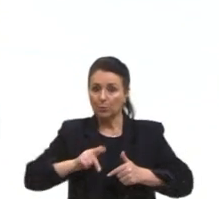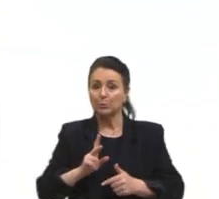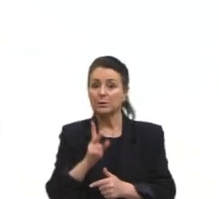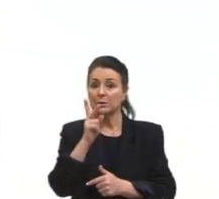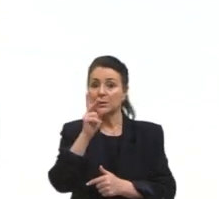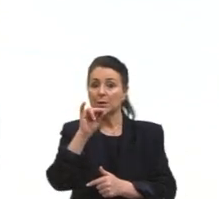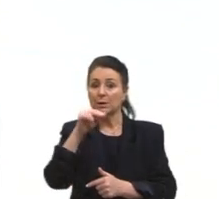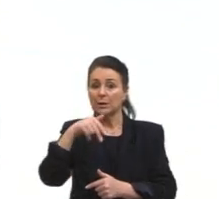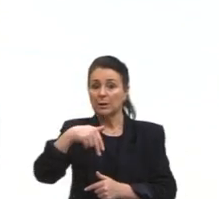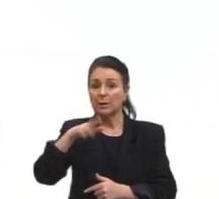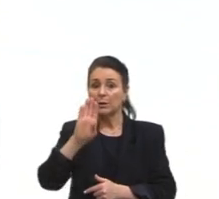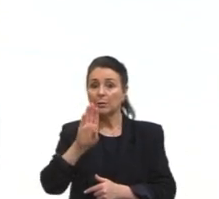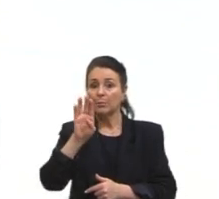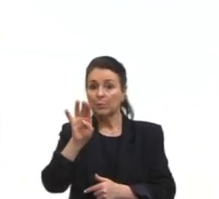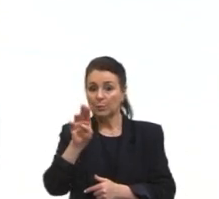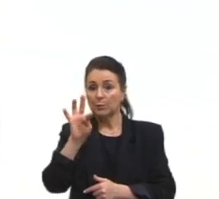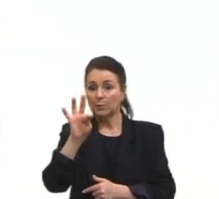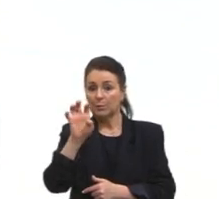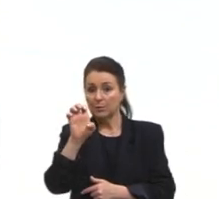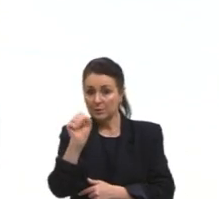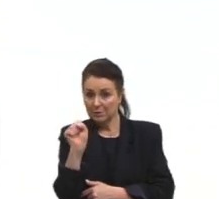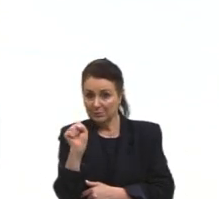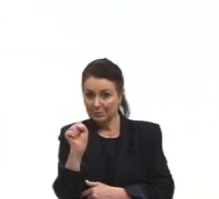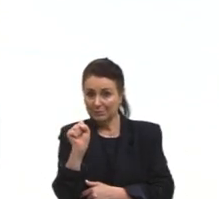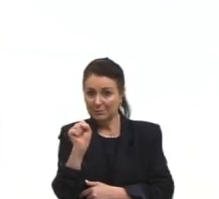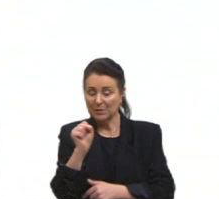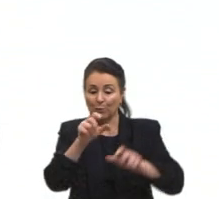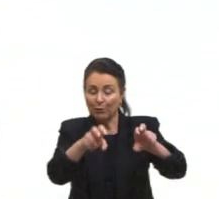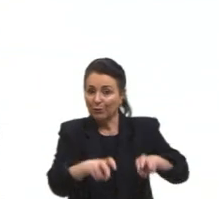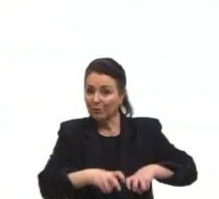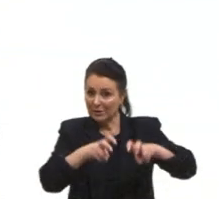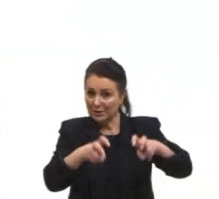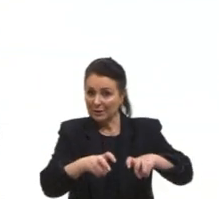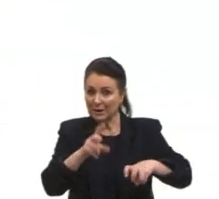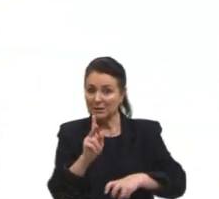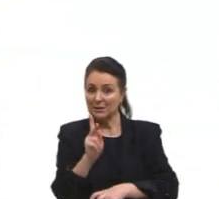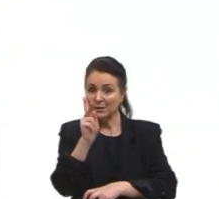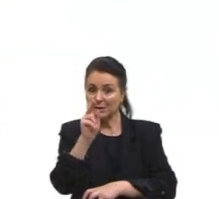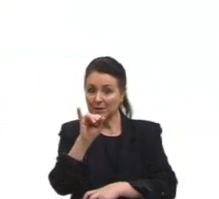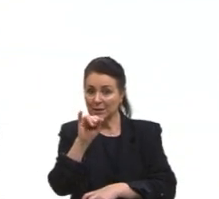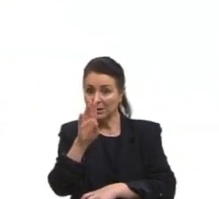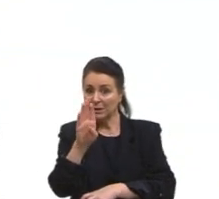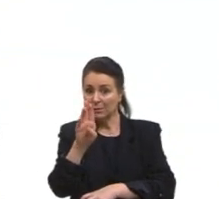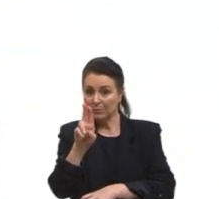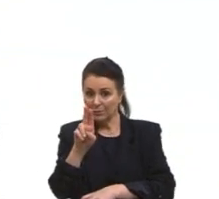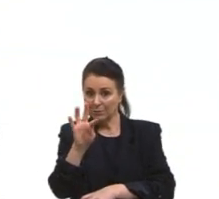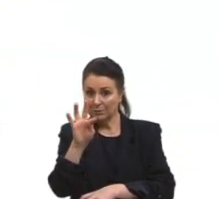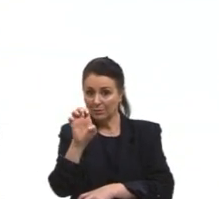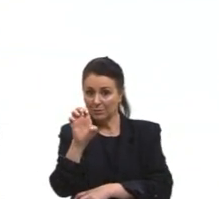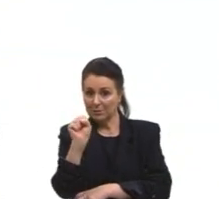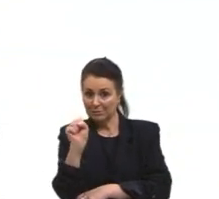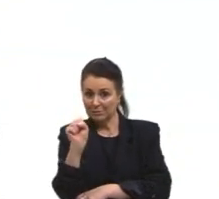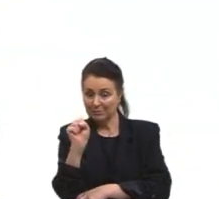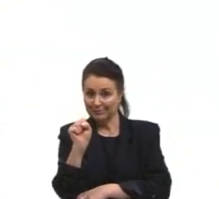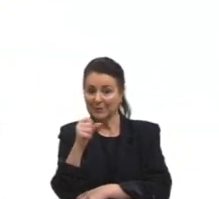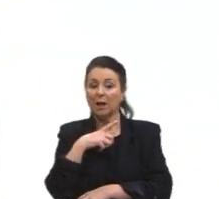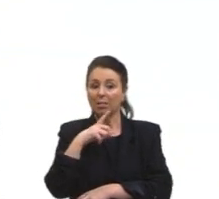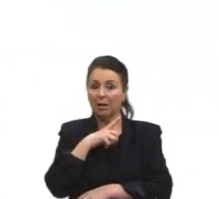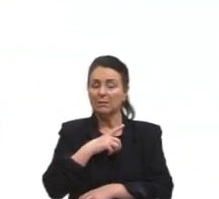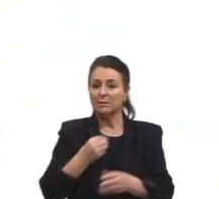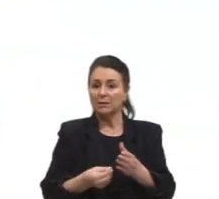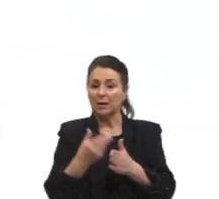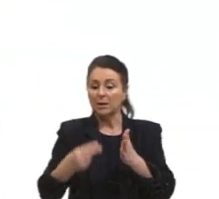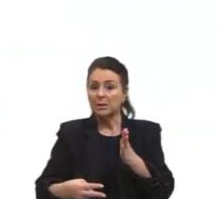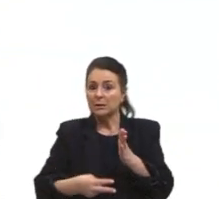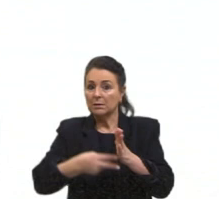fazendas né dentro dessa Ótica relacionado a questão do Povo israelense secundário